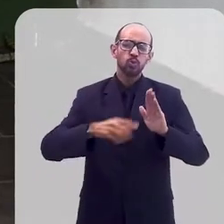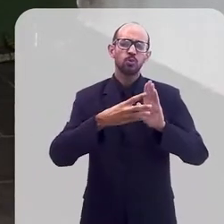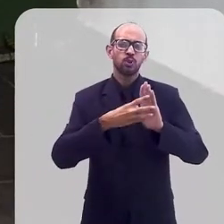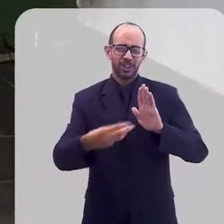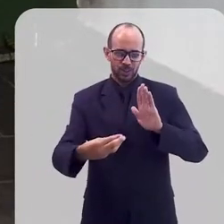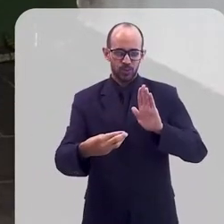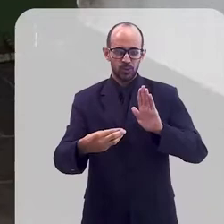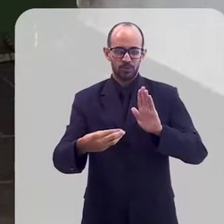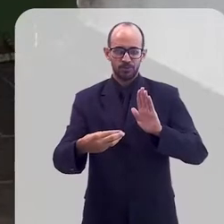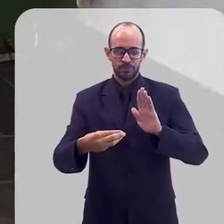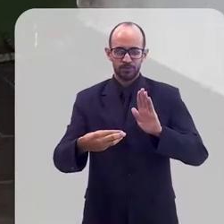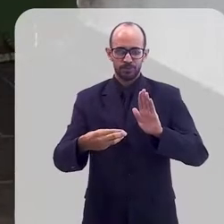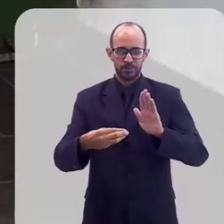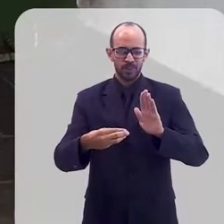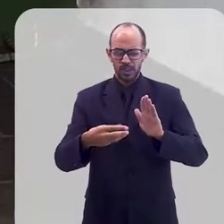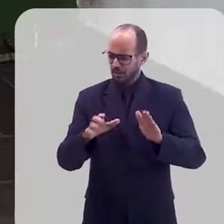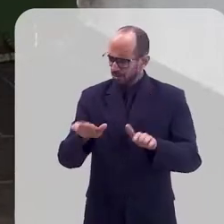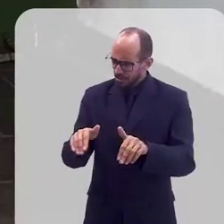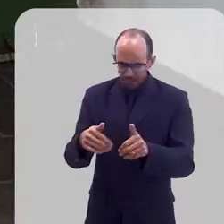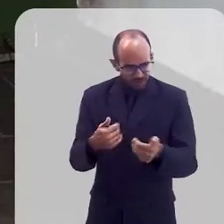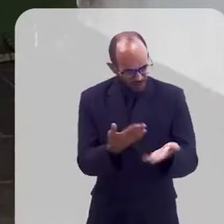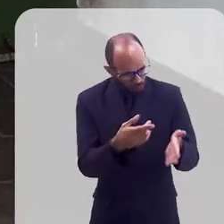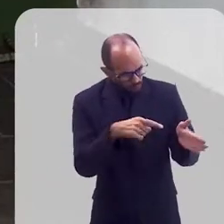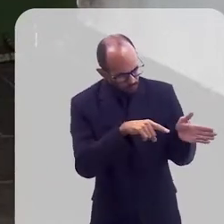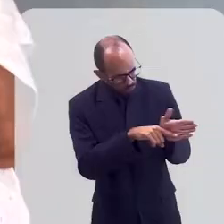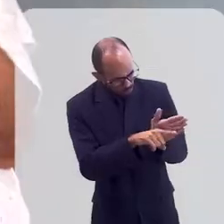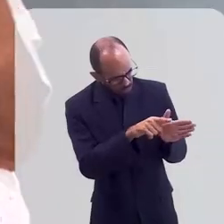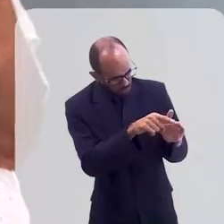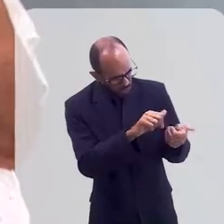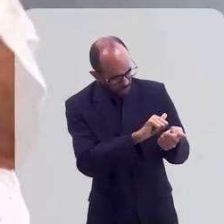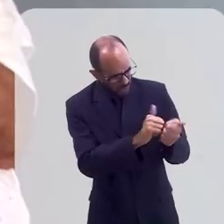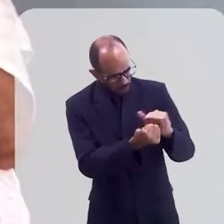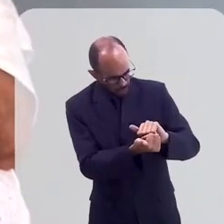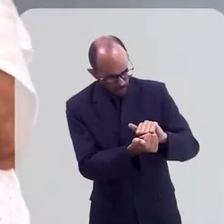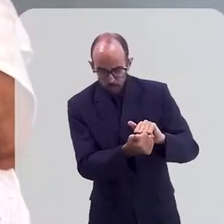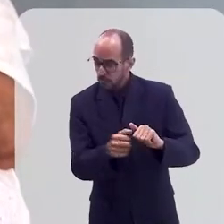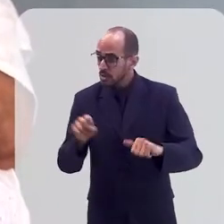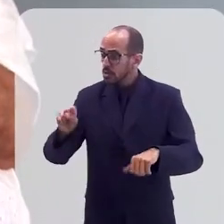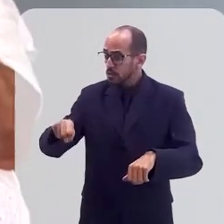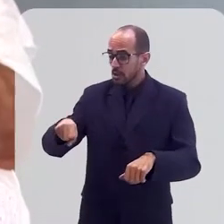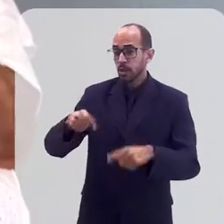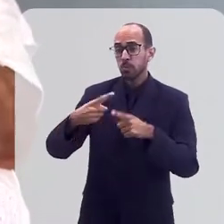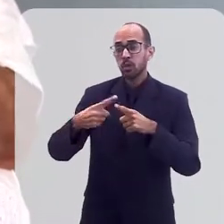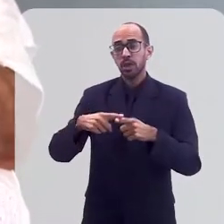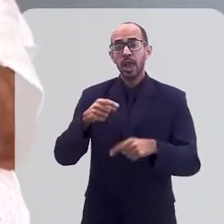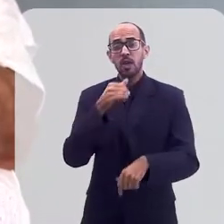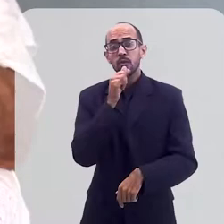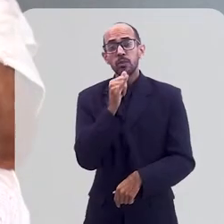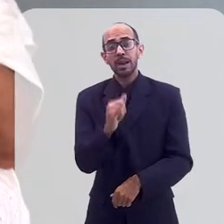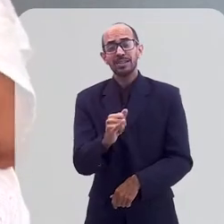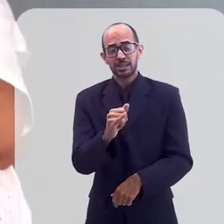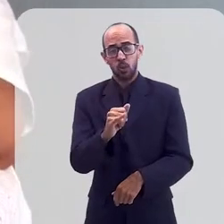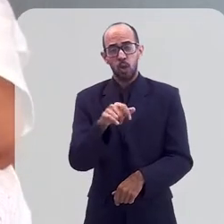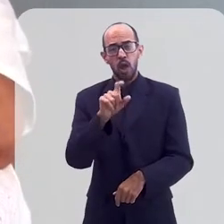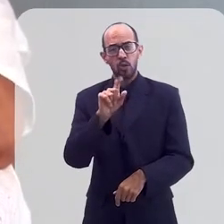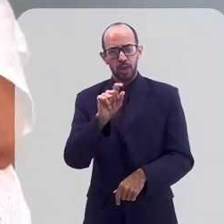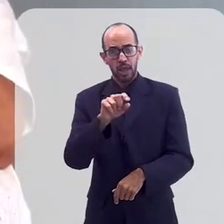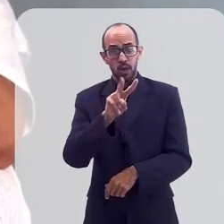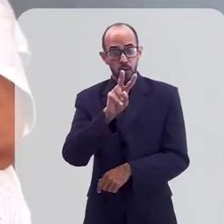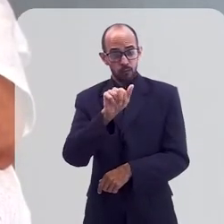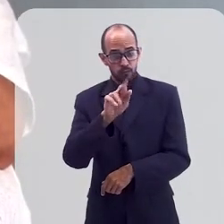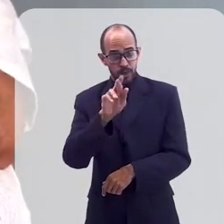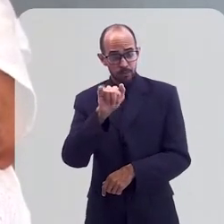né? Então foram se adaptando. Porque assim, vibração, né? Vibrar com ação. Certo. A maneira